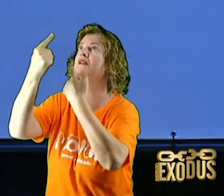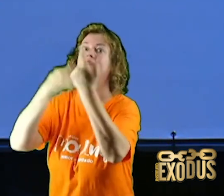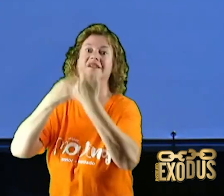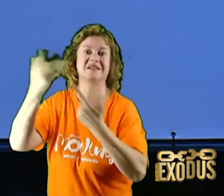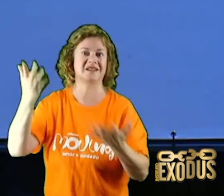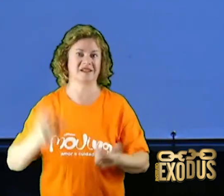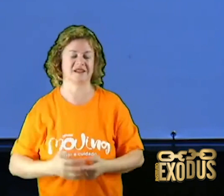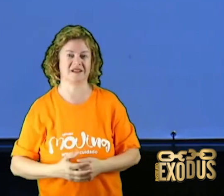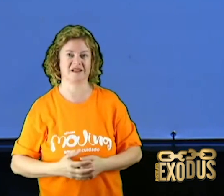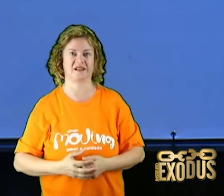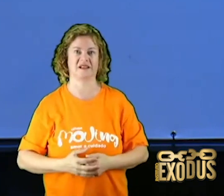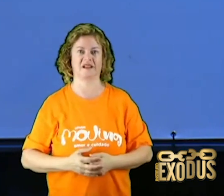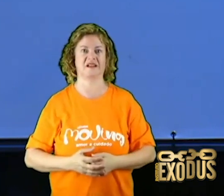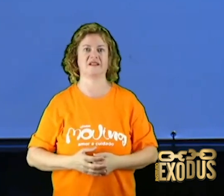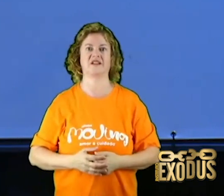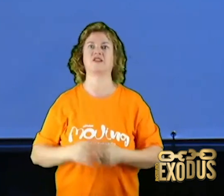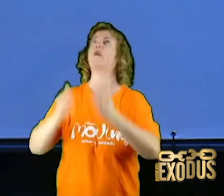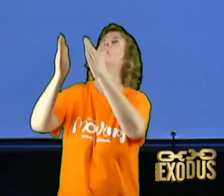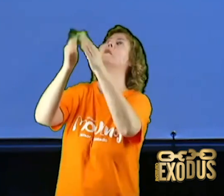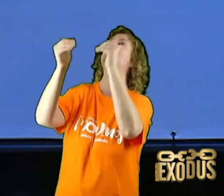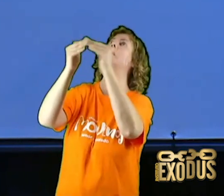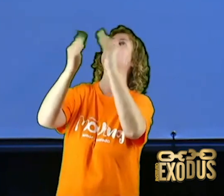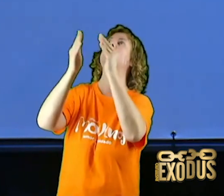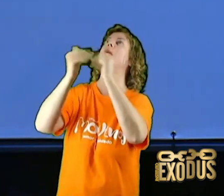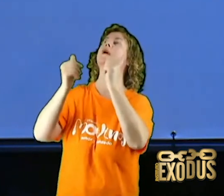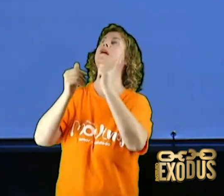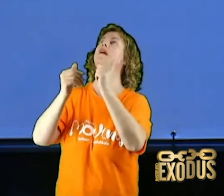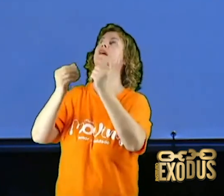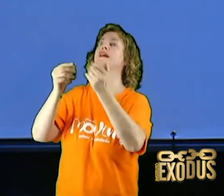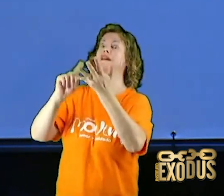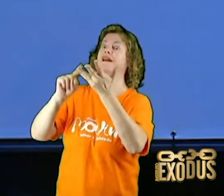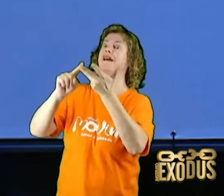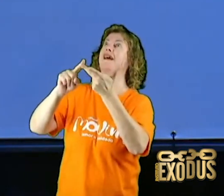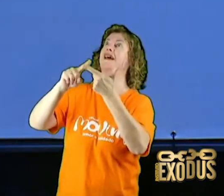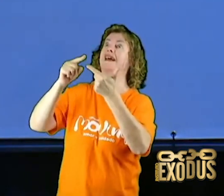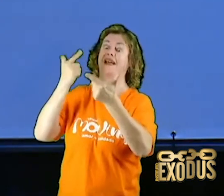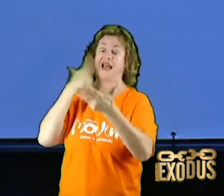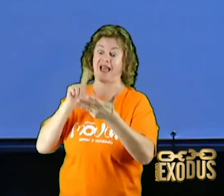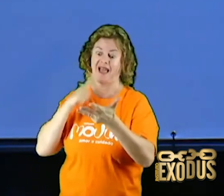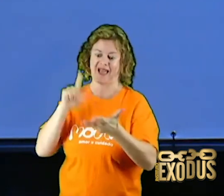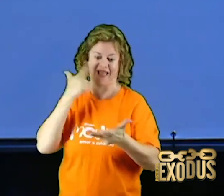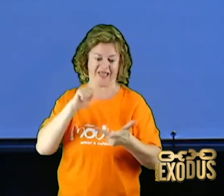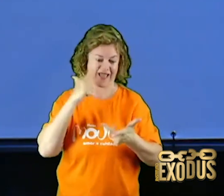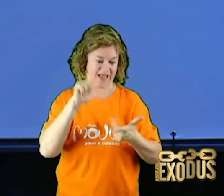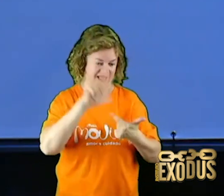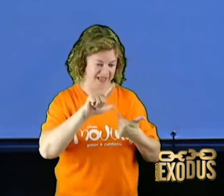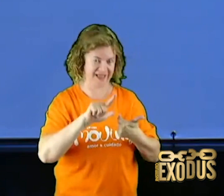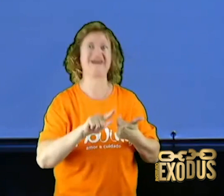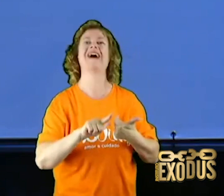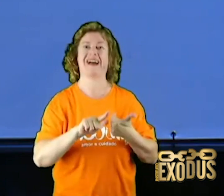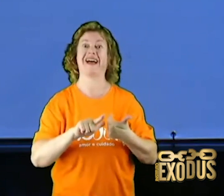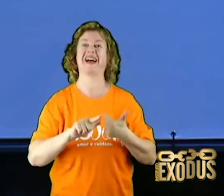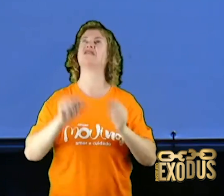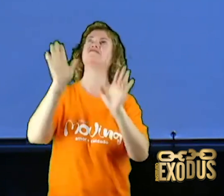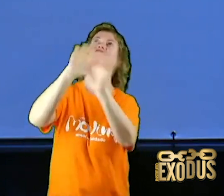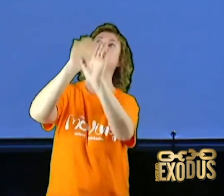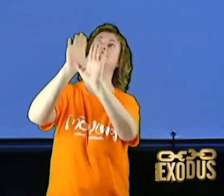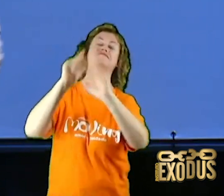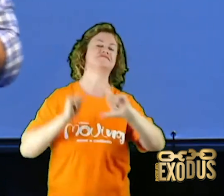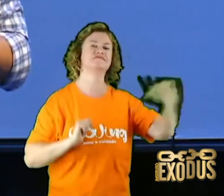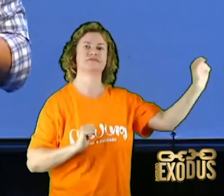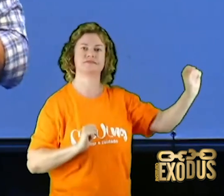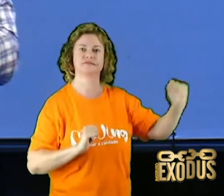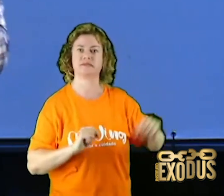um milagreiro. Ele não quer ser teu pronto-socorro. Deus quer ser um lugar onde você vive da intimidade com ele.